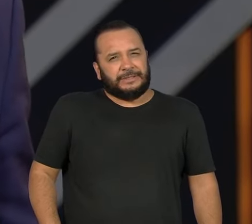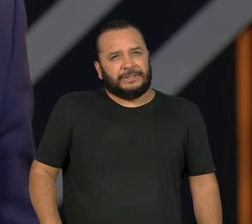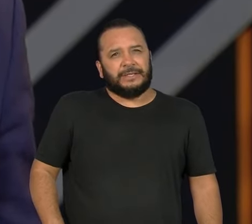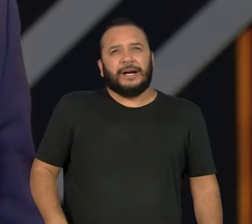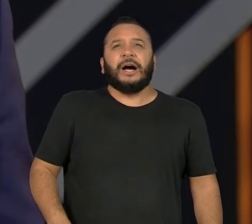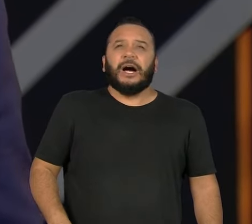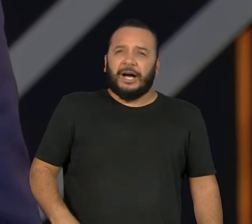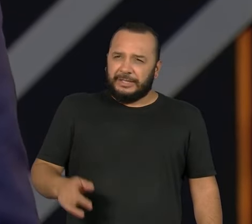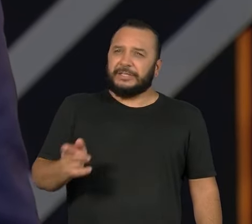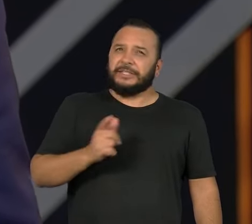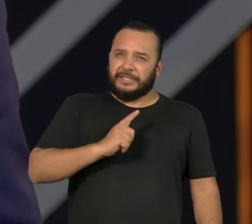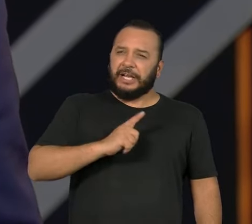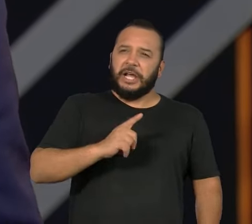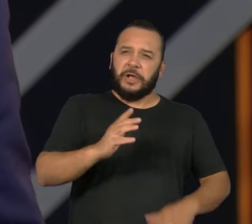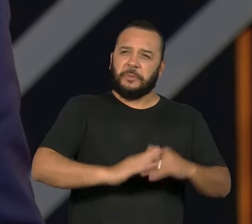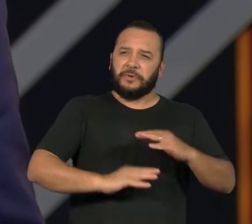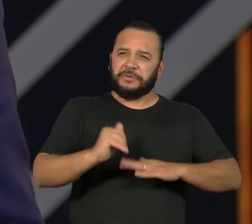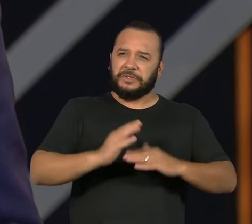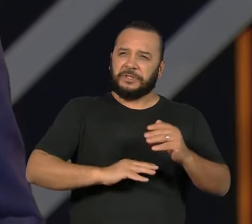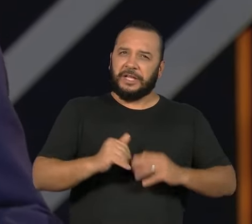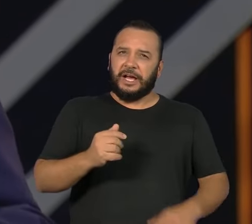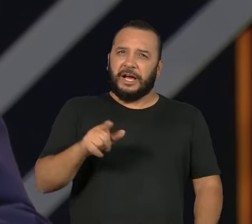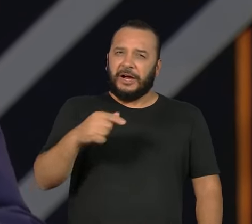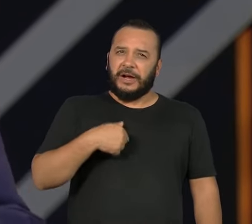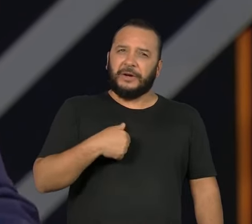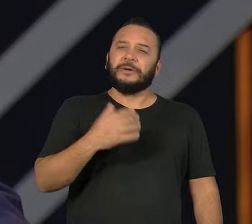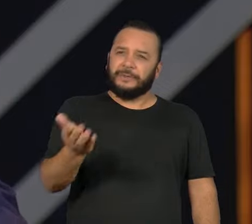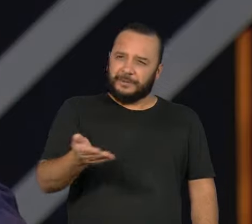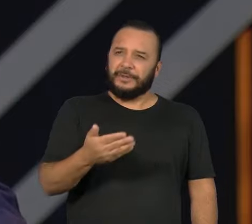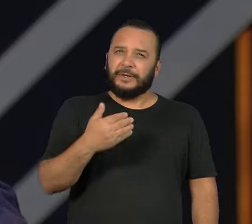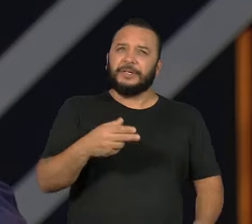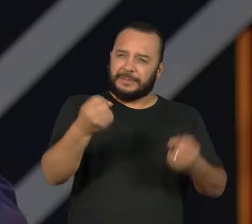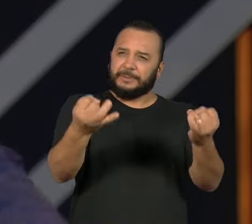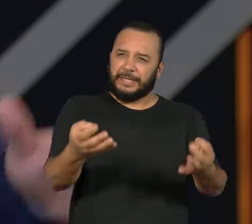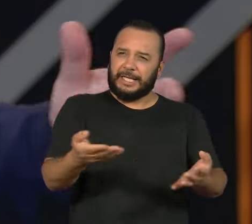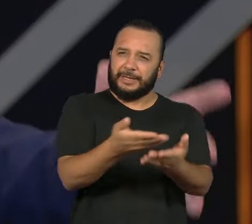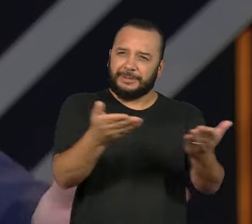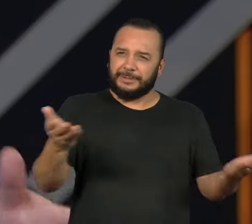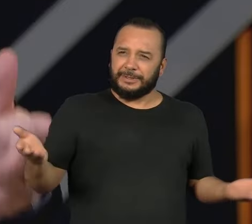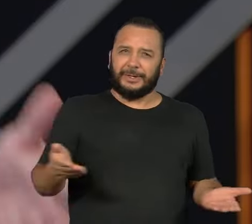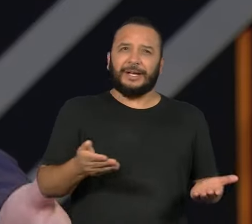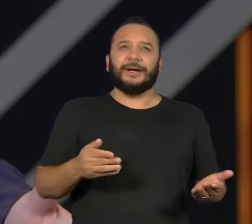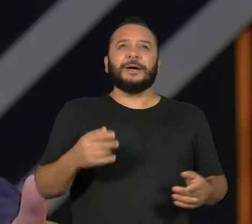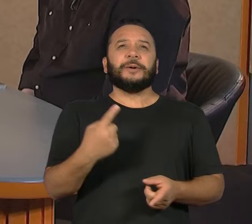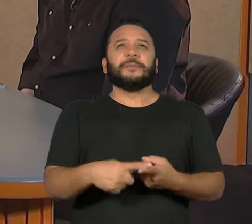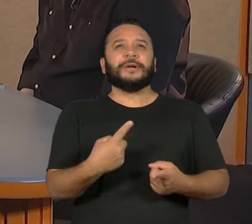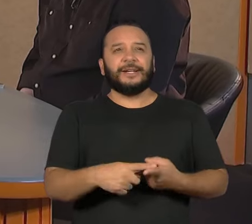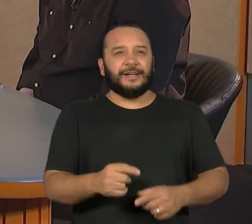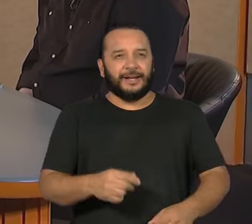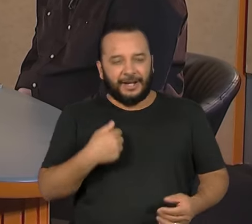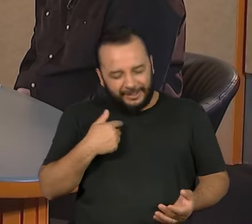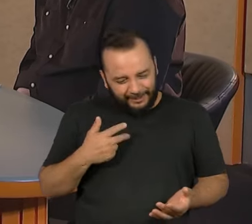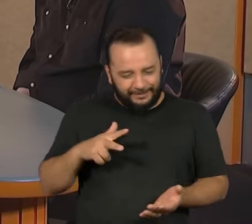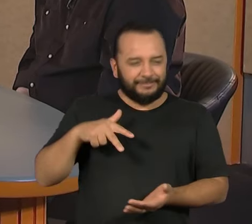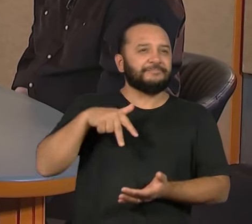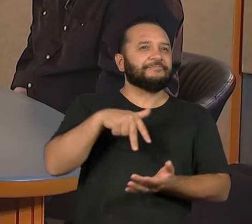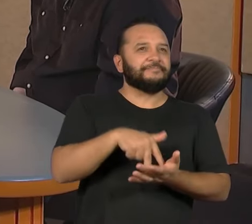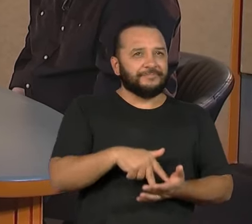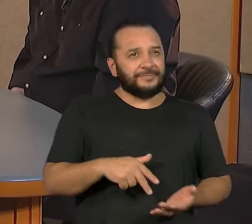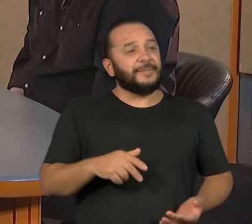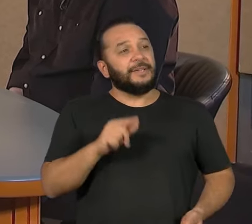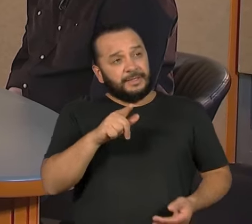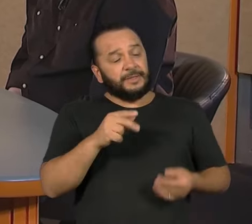Oh, temos um expert em leis, Derico, explique para todos aqui agora o que é. Eu levantei, falei, olha,